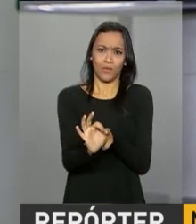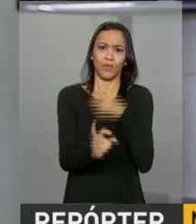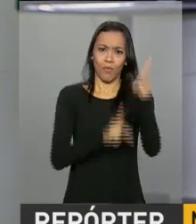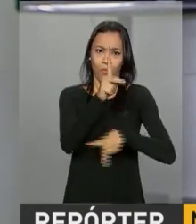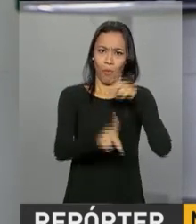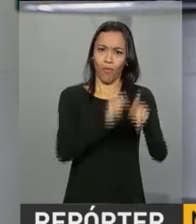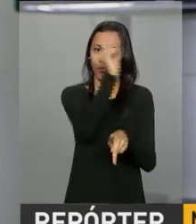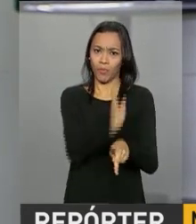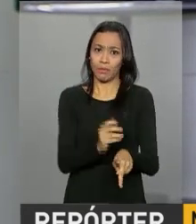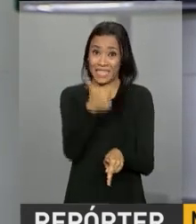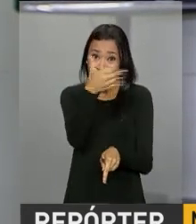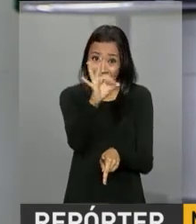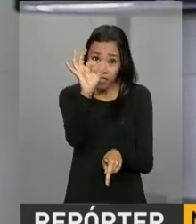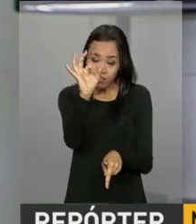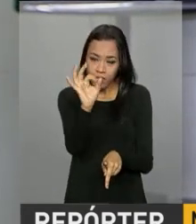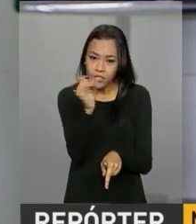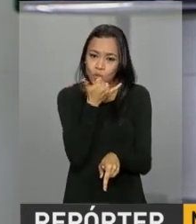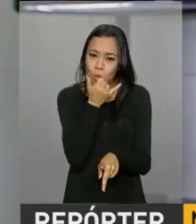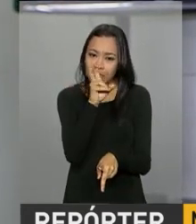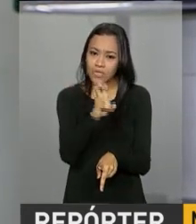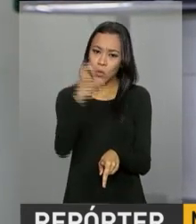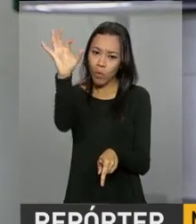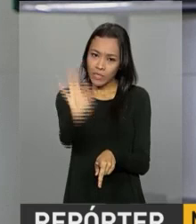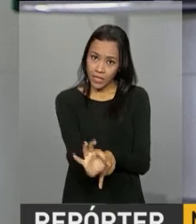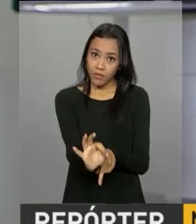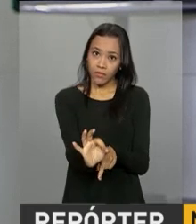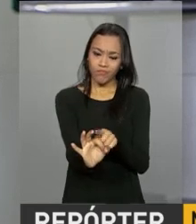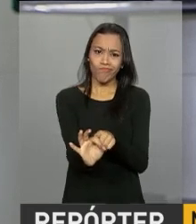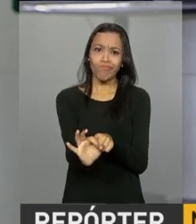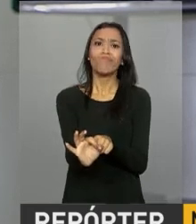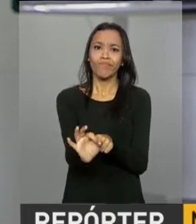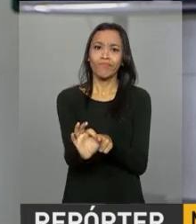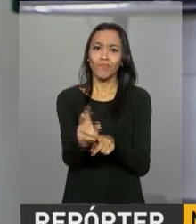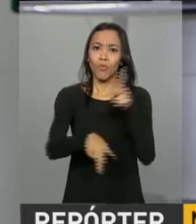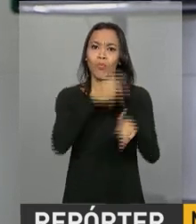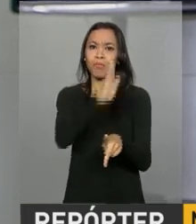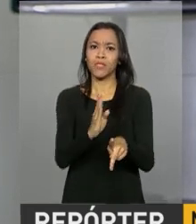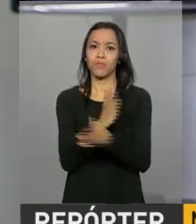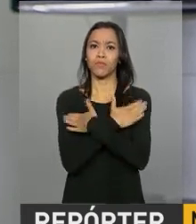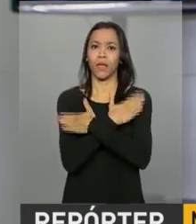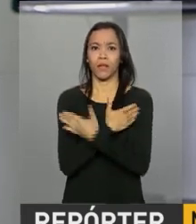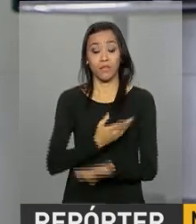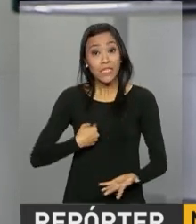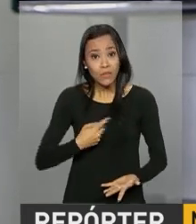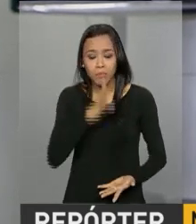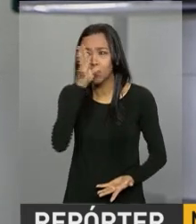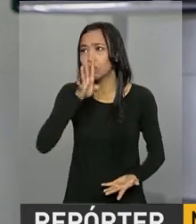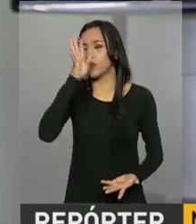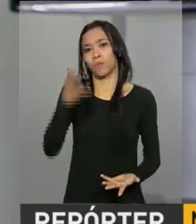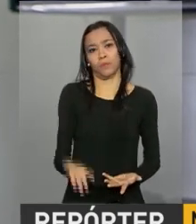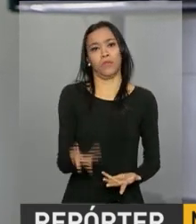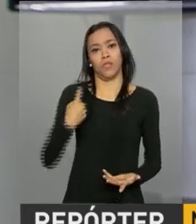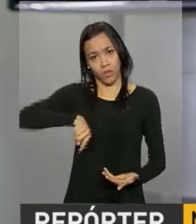e Ah não 5% da população brasileira desempregada Isso é um absurdo uma coisa dessas né então nós precisamos